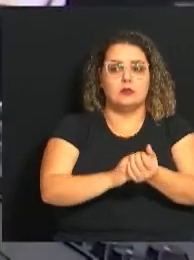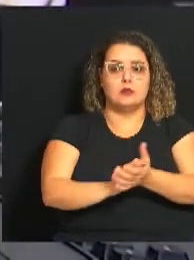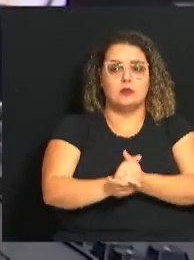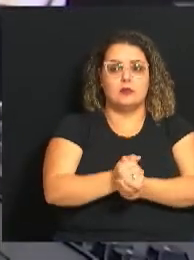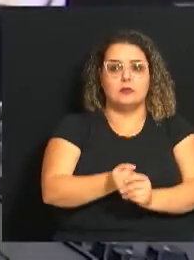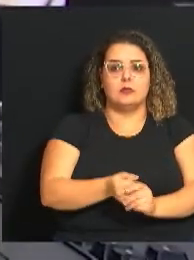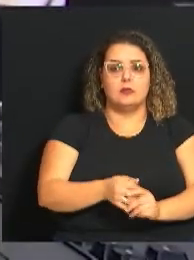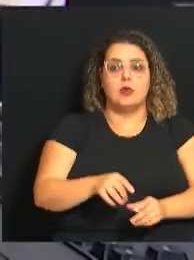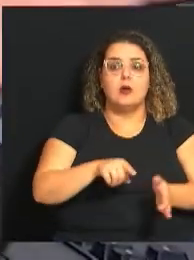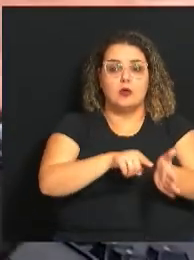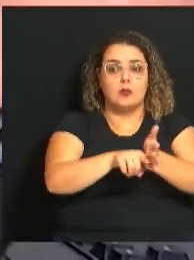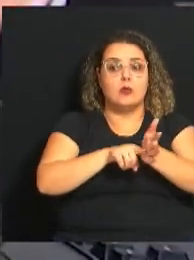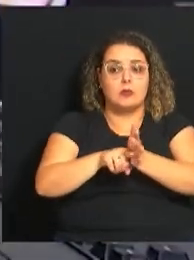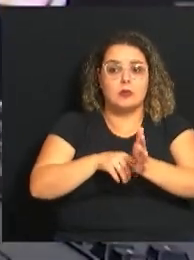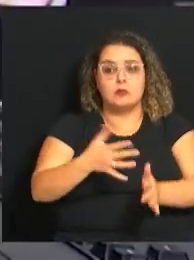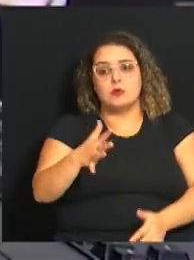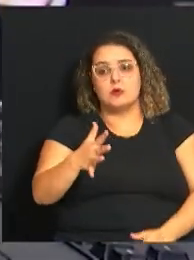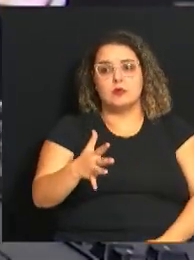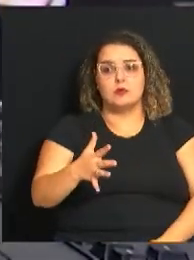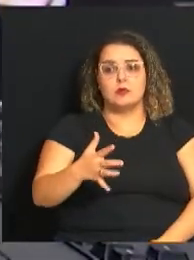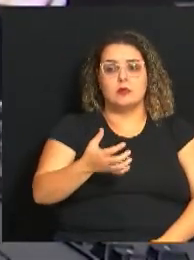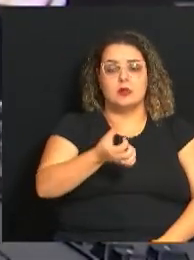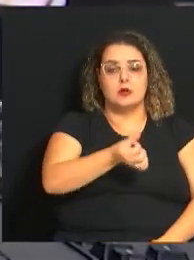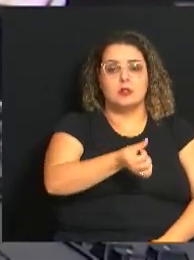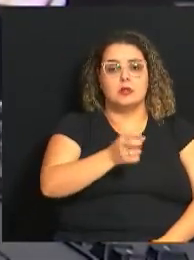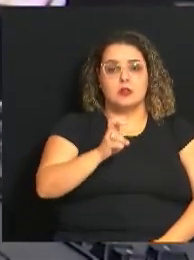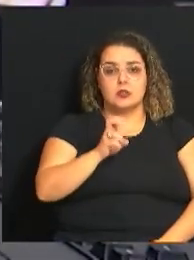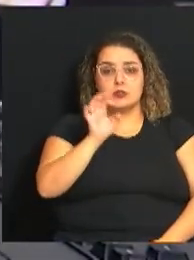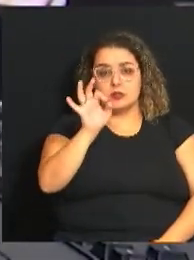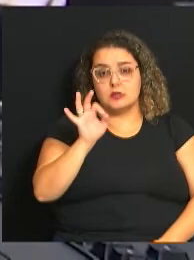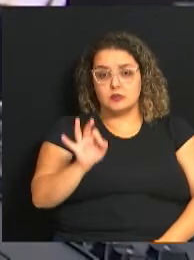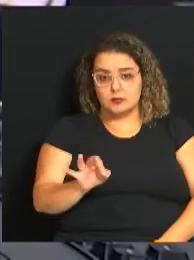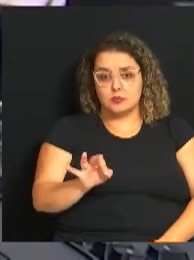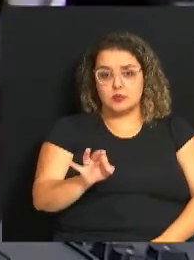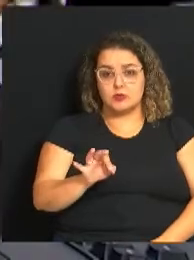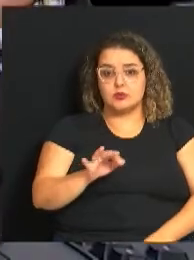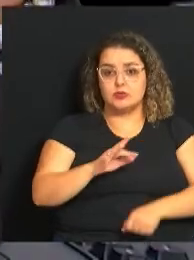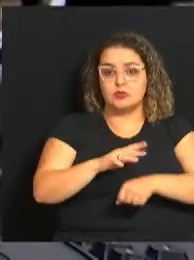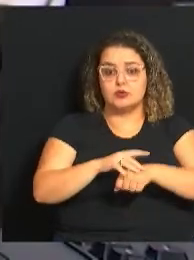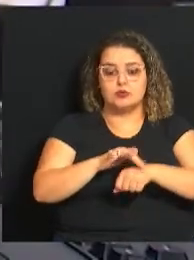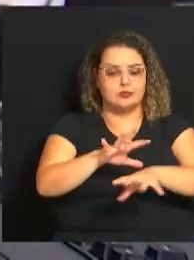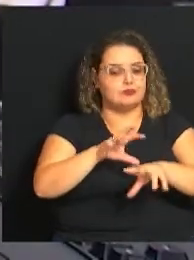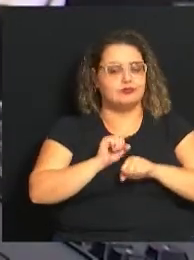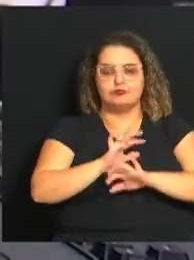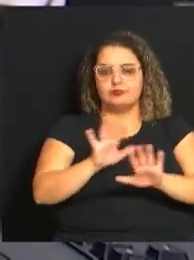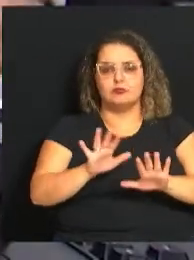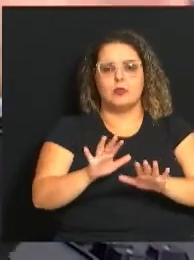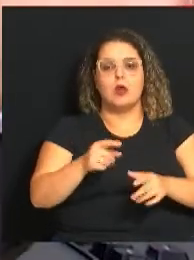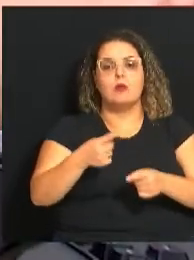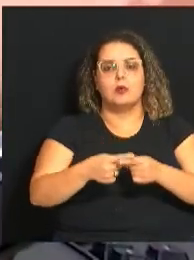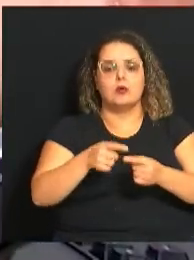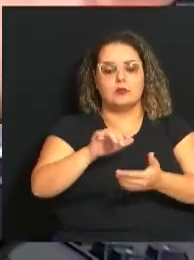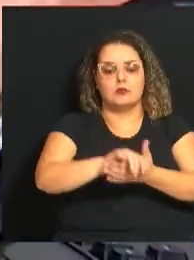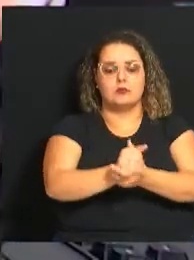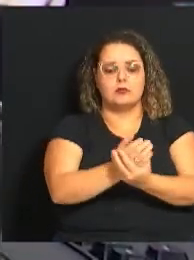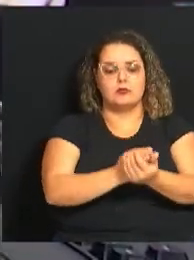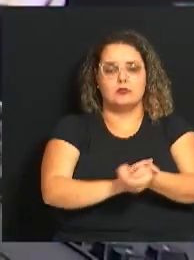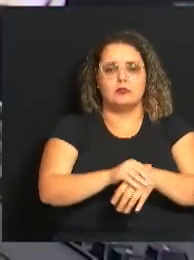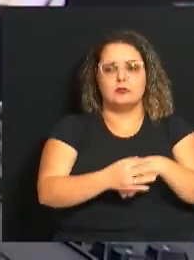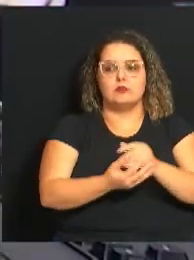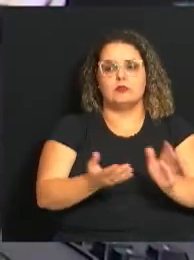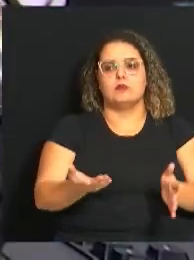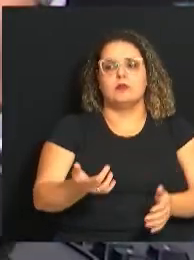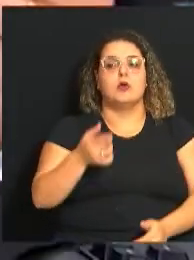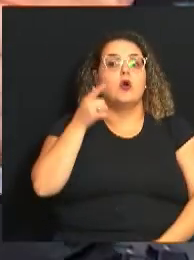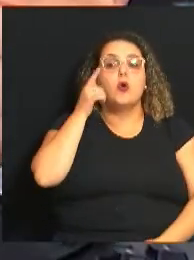por pesquisas, em média 65%. Ele não, obviamente não é algo que